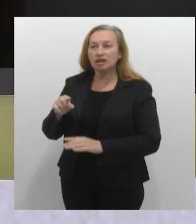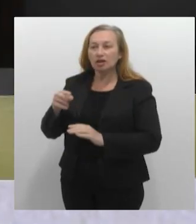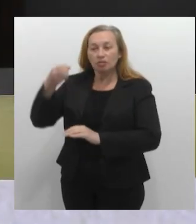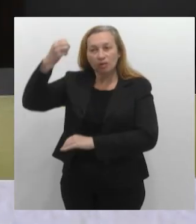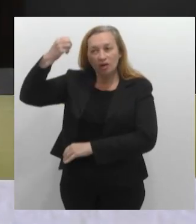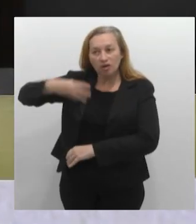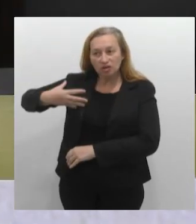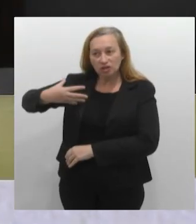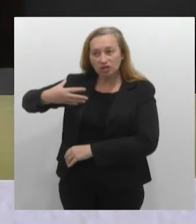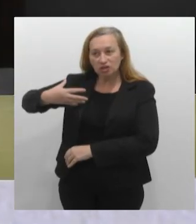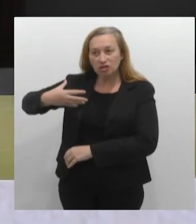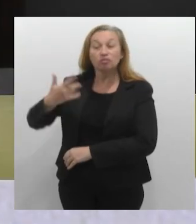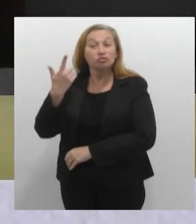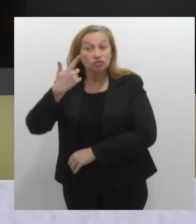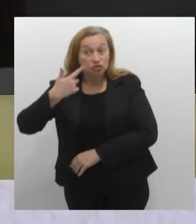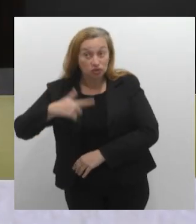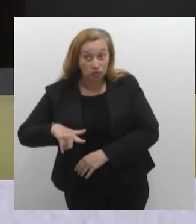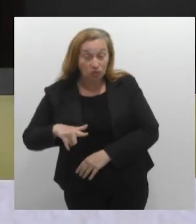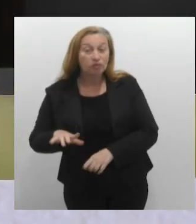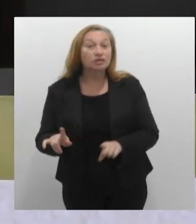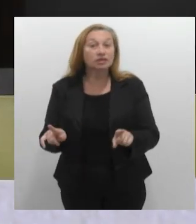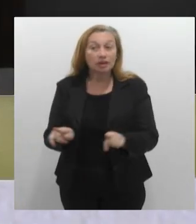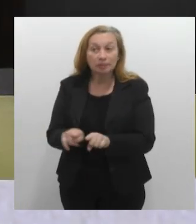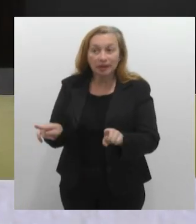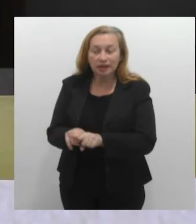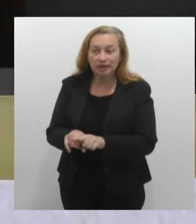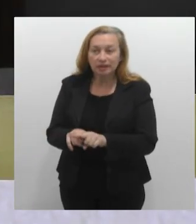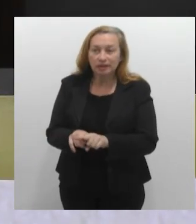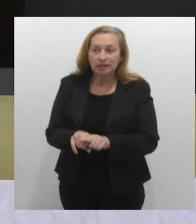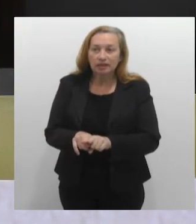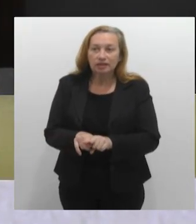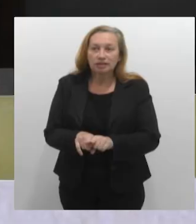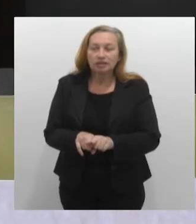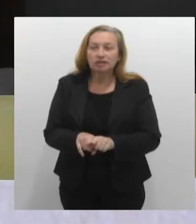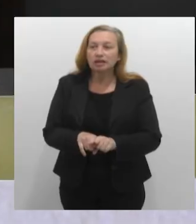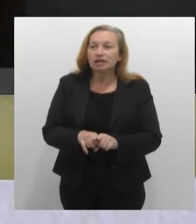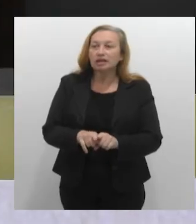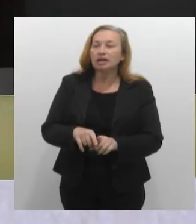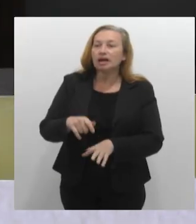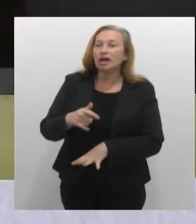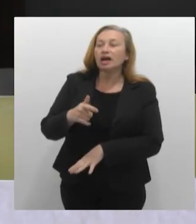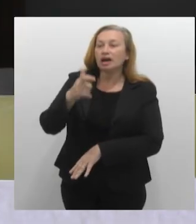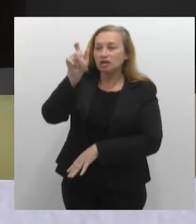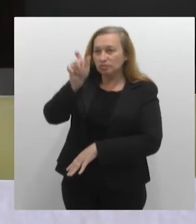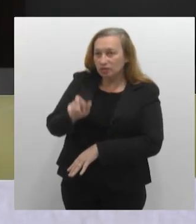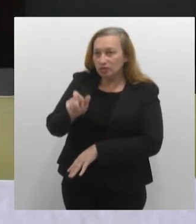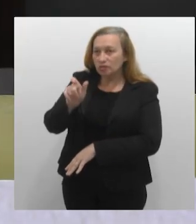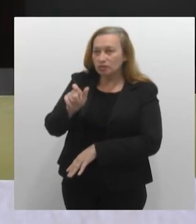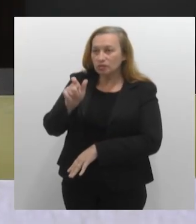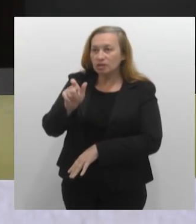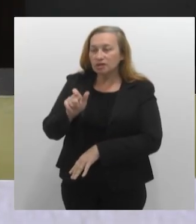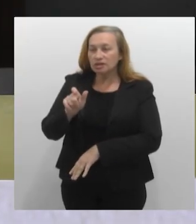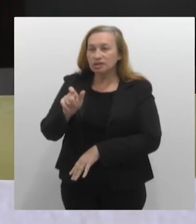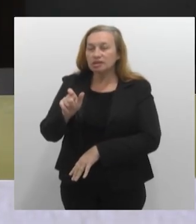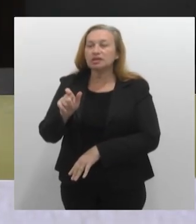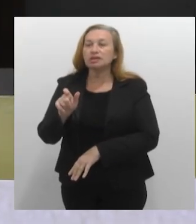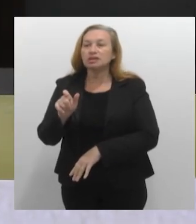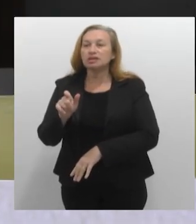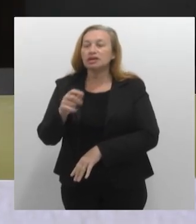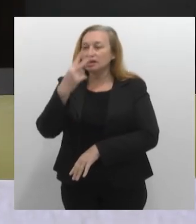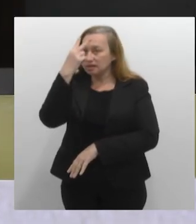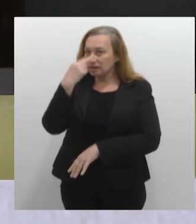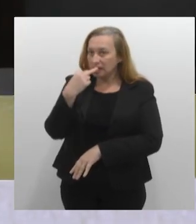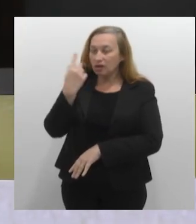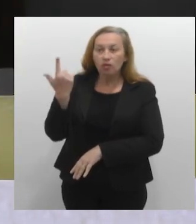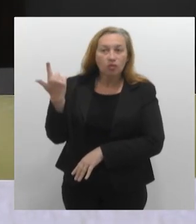audiodescrição, mais uma vez, também para fazer com que as pessoas cegas e de baixa visão consigam